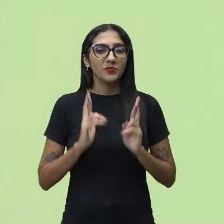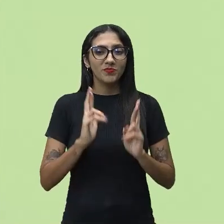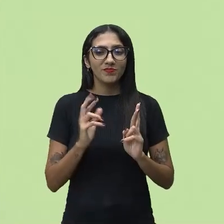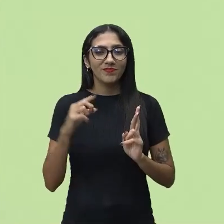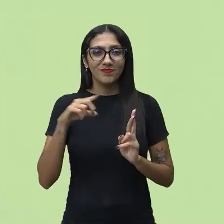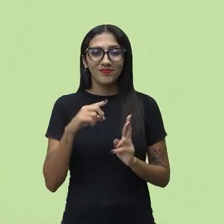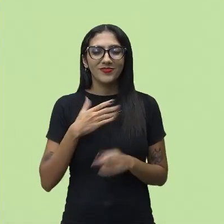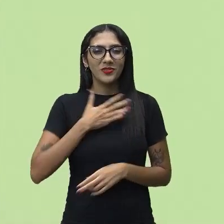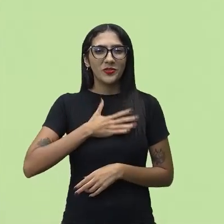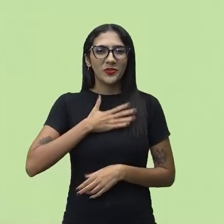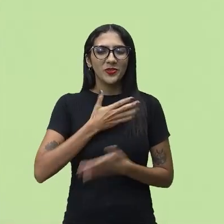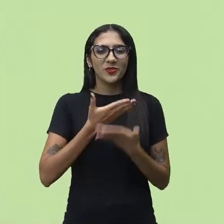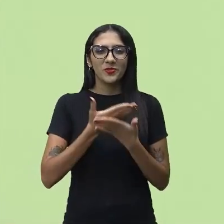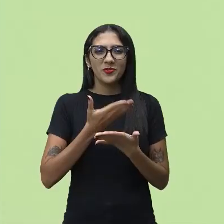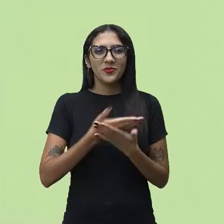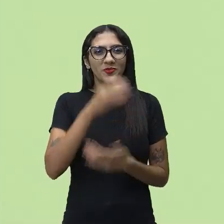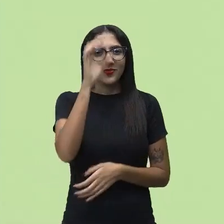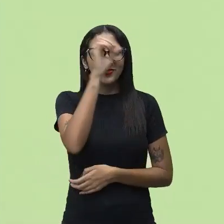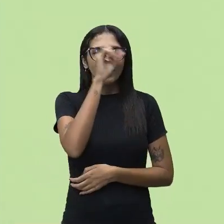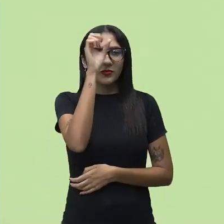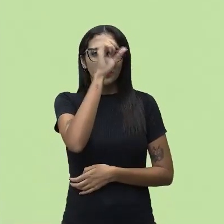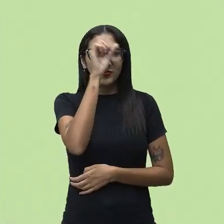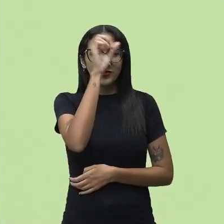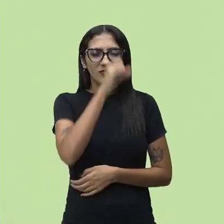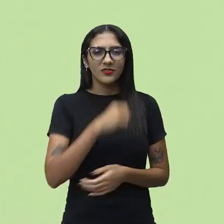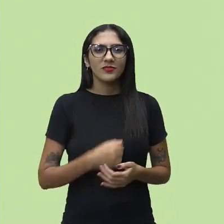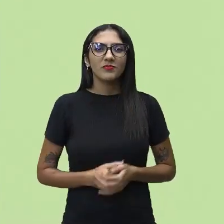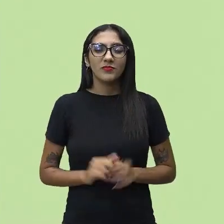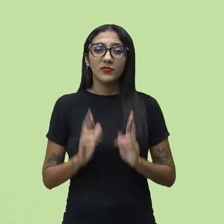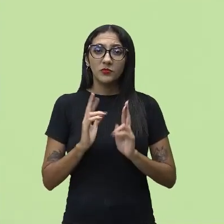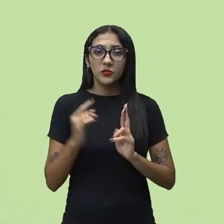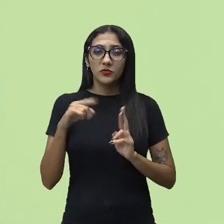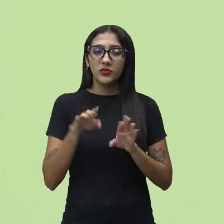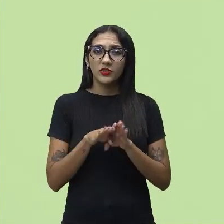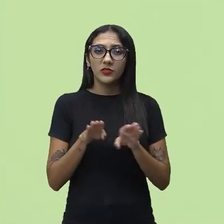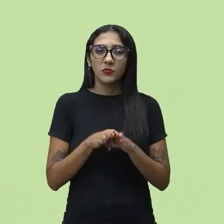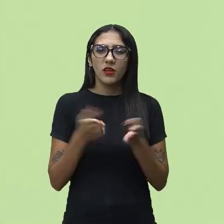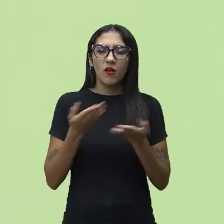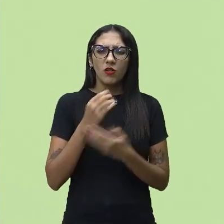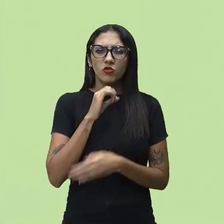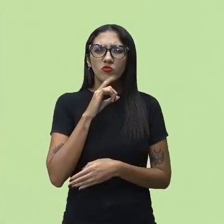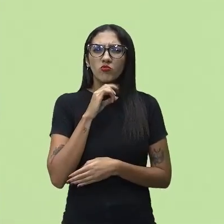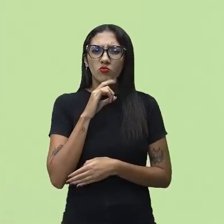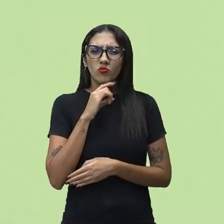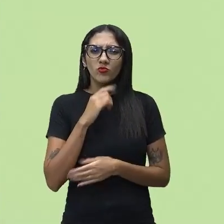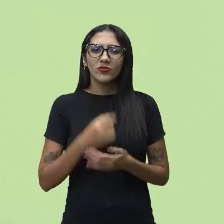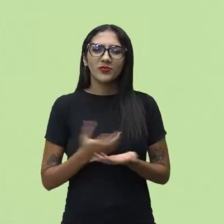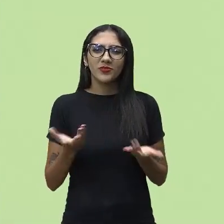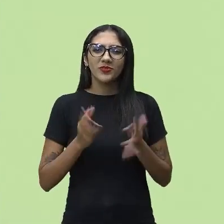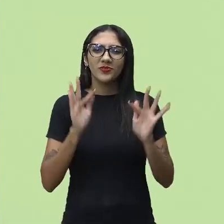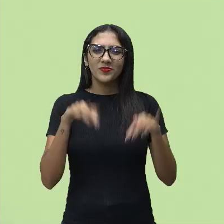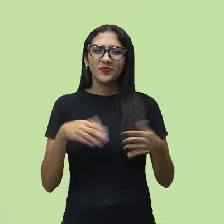que você tenha aprendido bastante, né? Espero que você possa tirar também as suas dúvidas e a gente fica